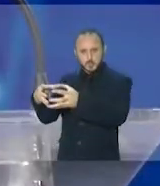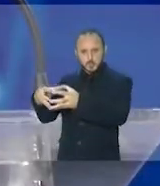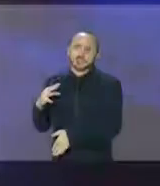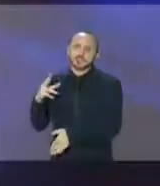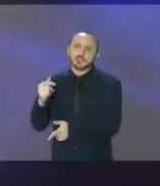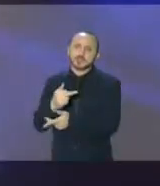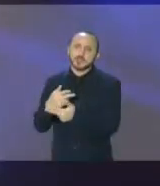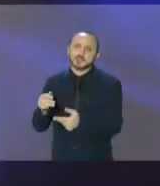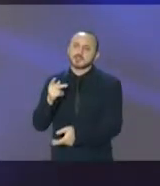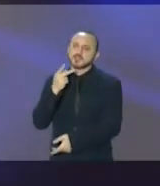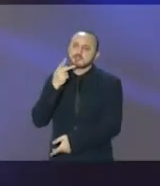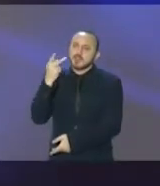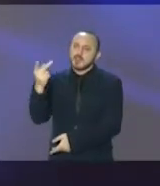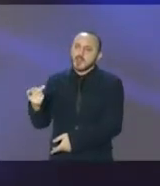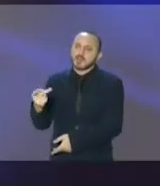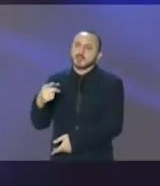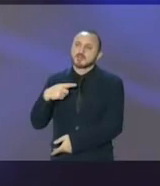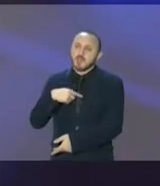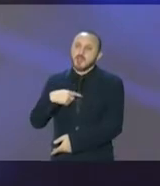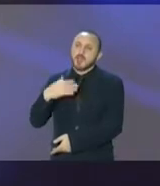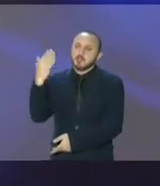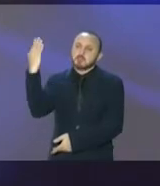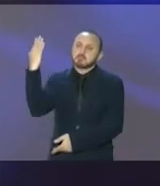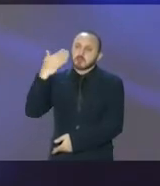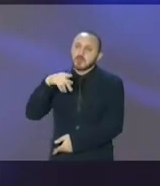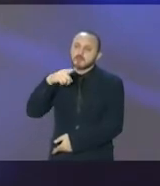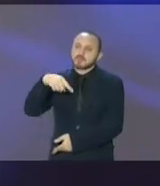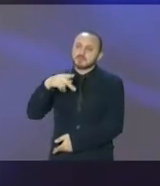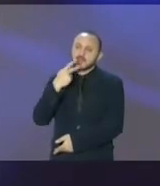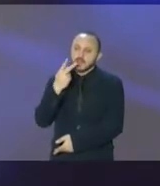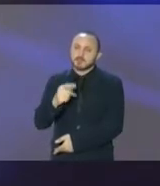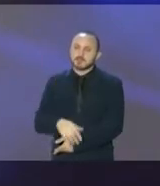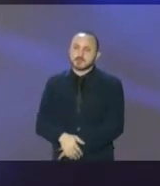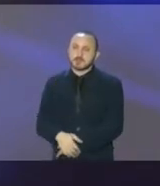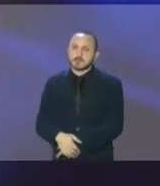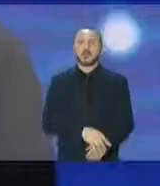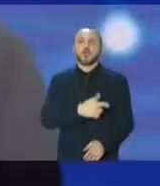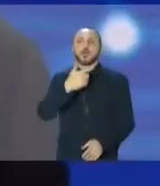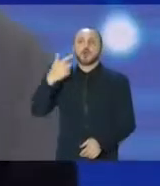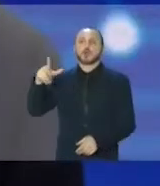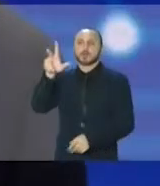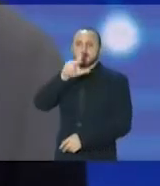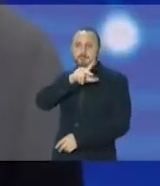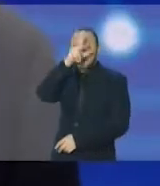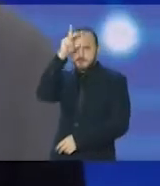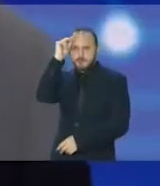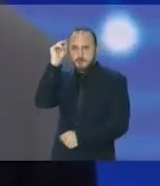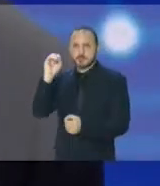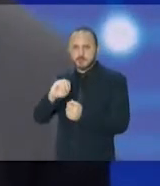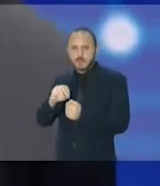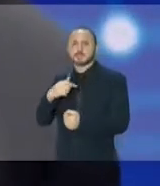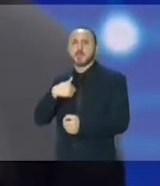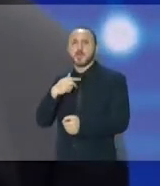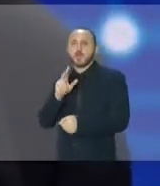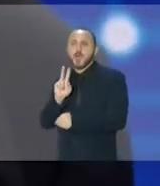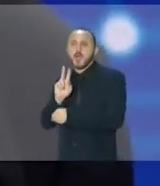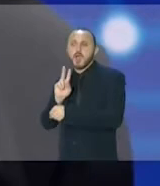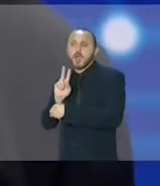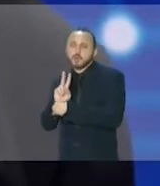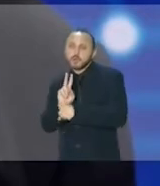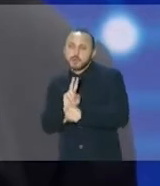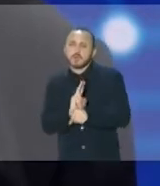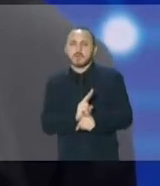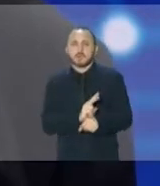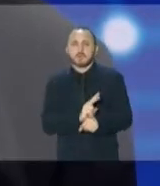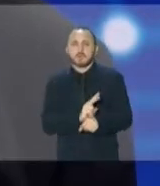300 assessores acompanharam a transmissão na sede da TV deste debate que foi para todo o Paraná. E na campanha, o